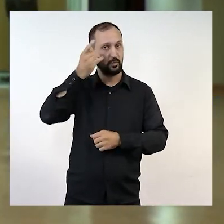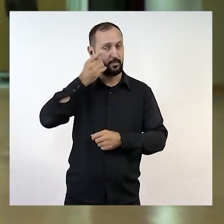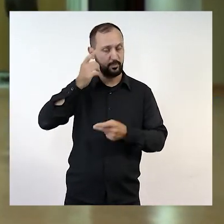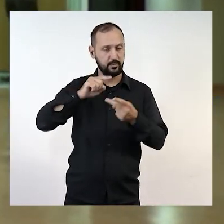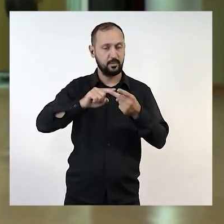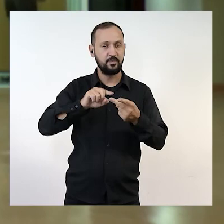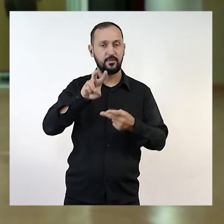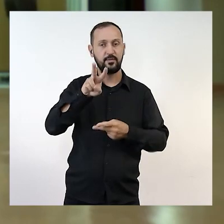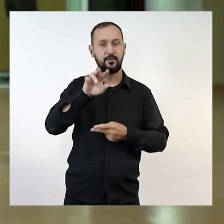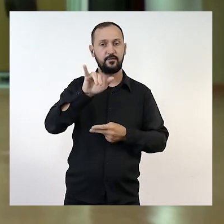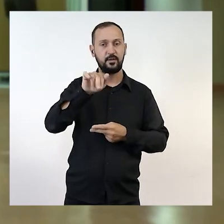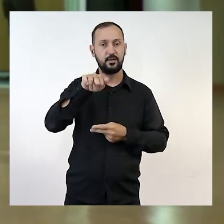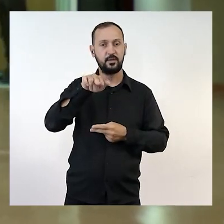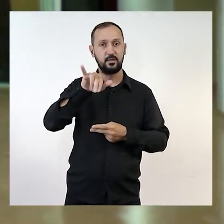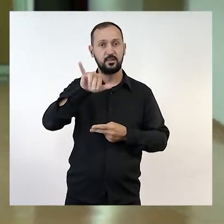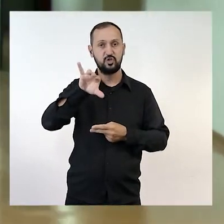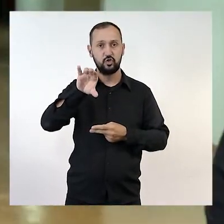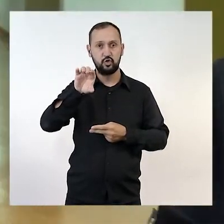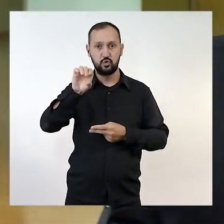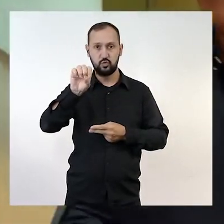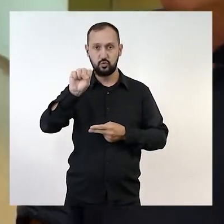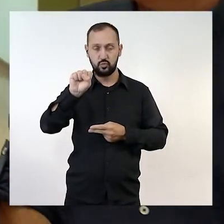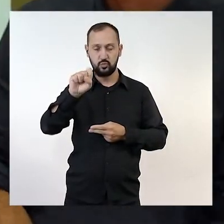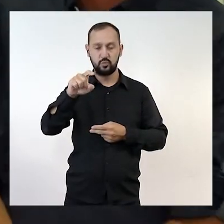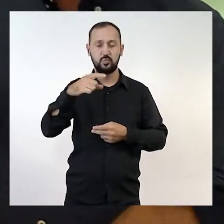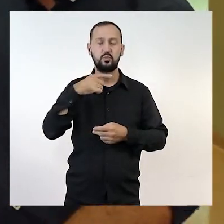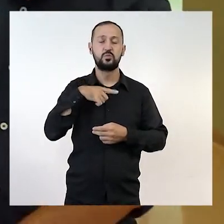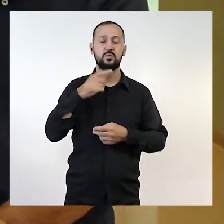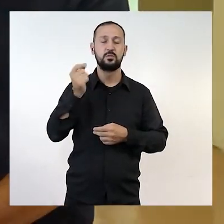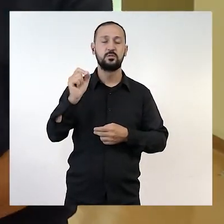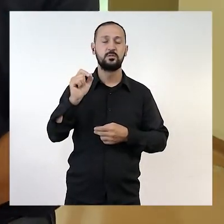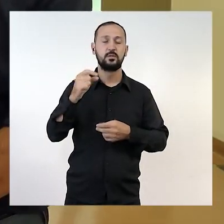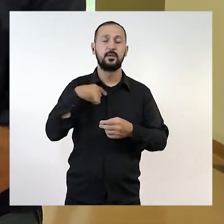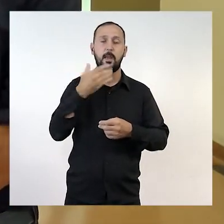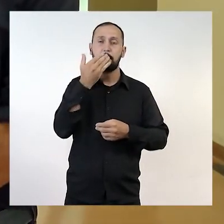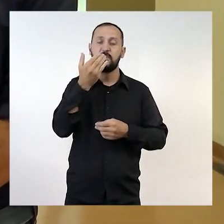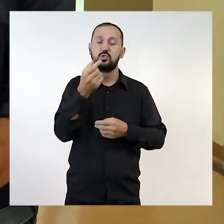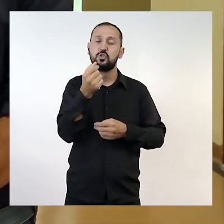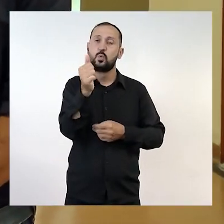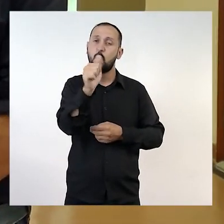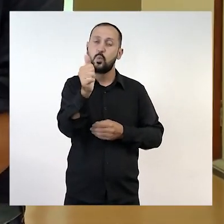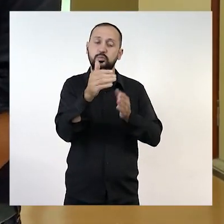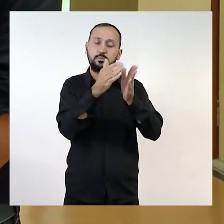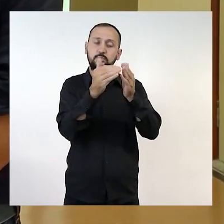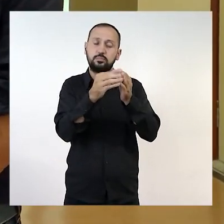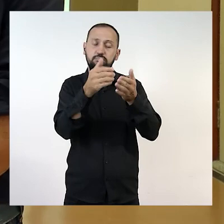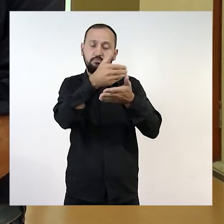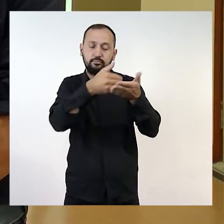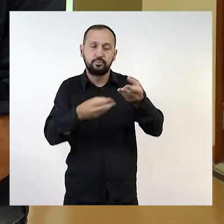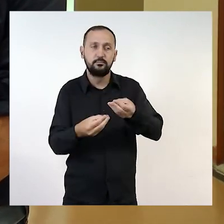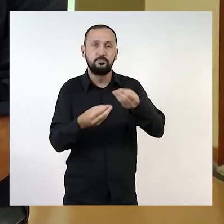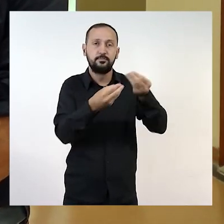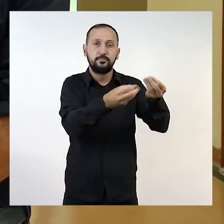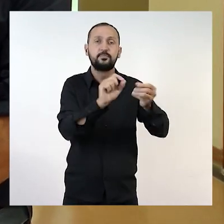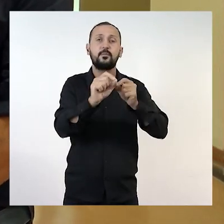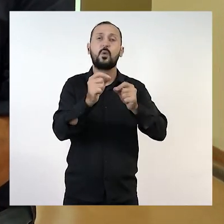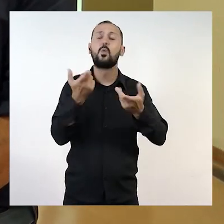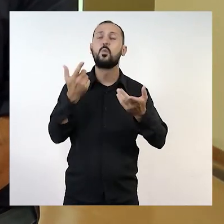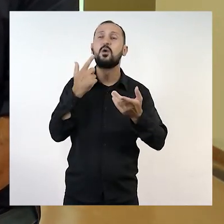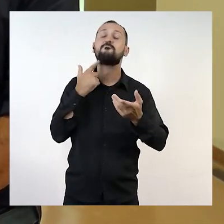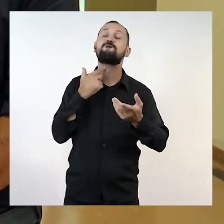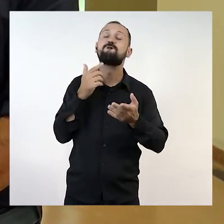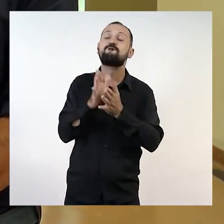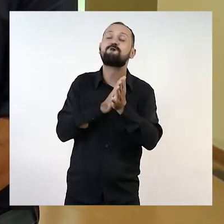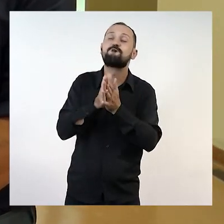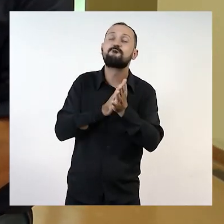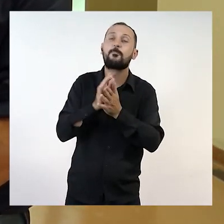a reunião contou com a participação de Vinícius Leite, do Movimento Popular Energia Caranão, que apresentou 11 requerimentos à mesa. Quais são as